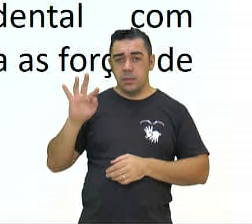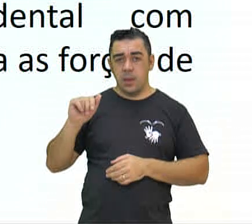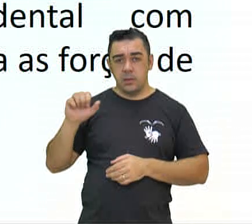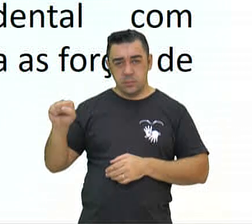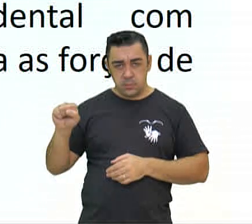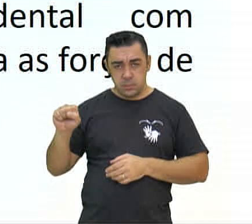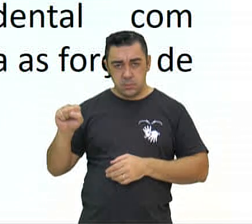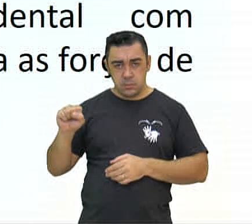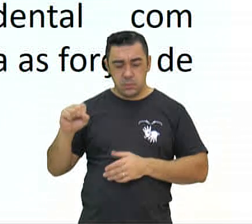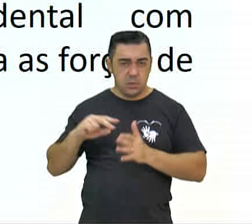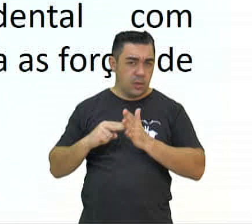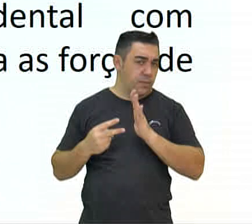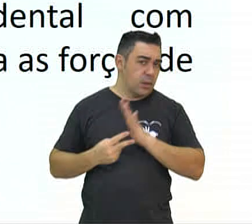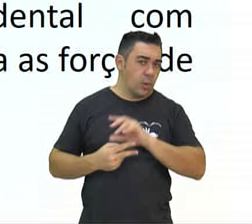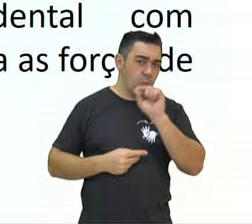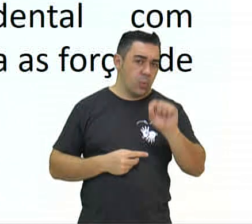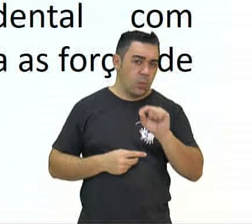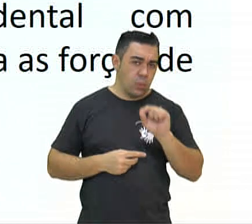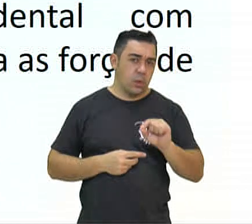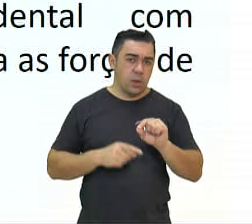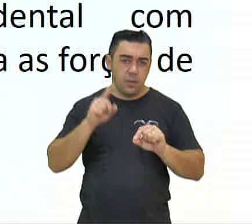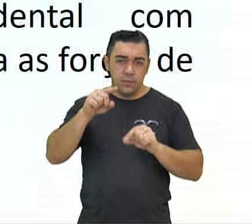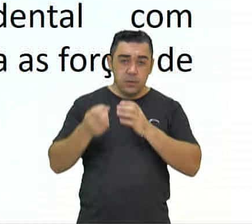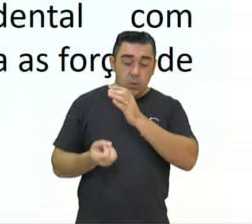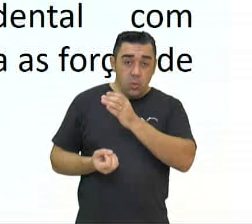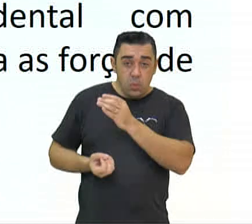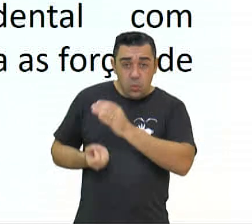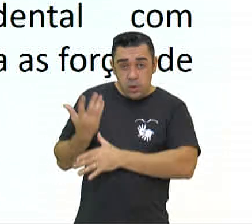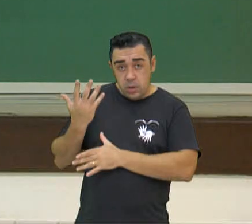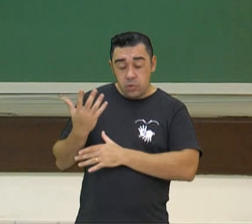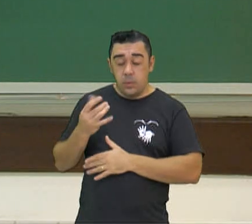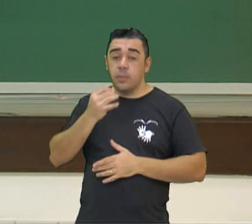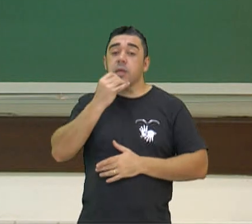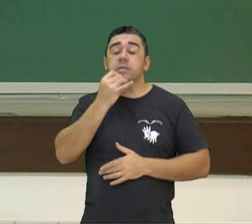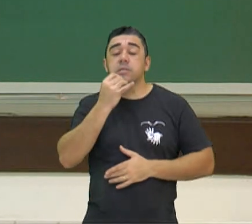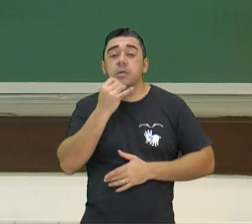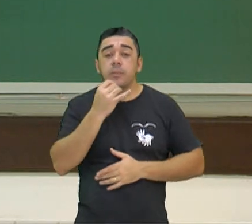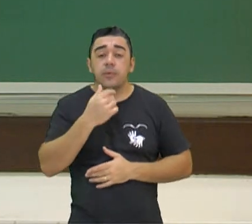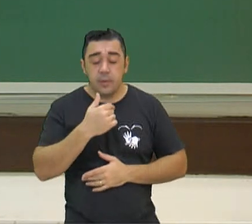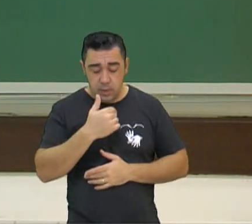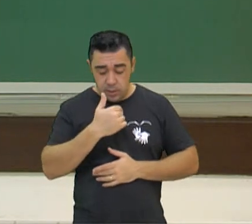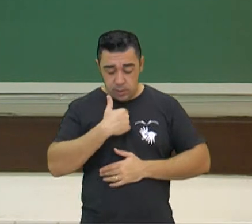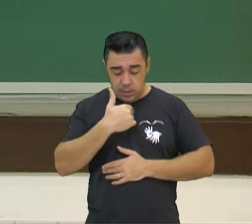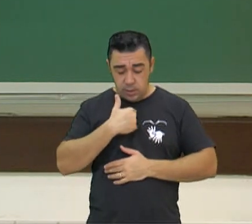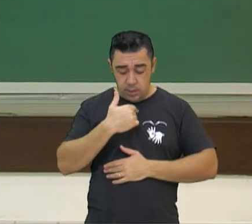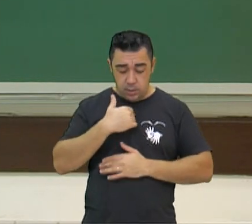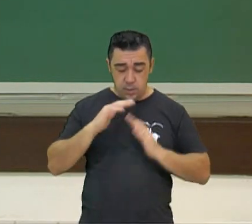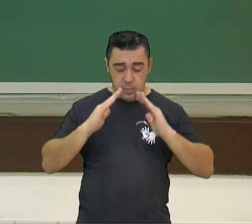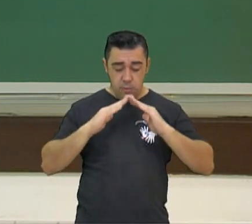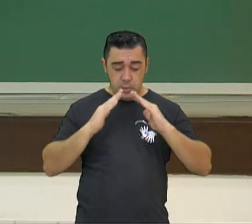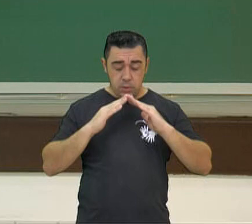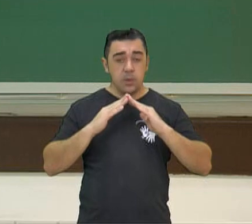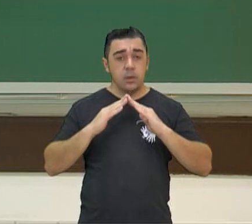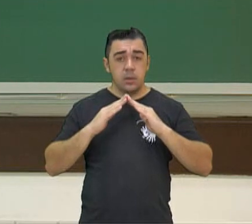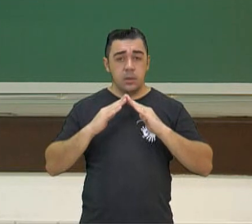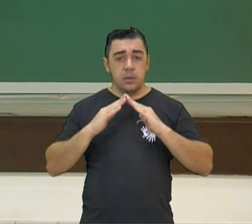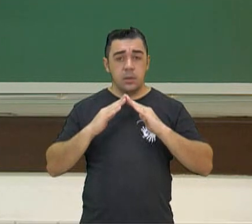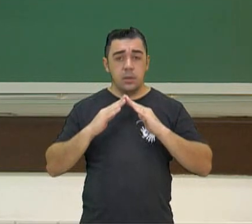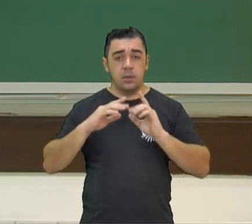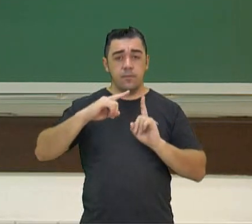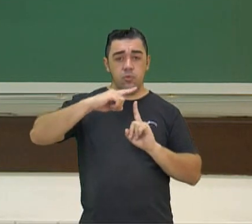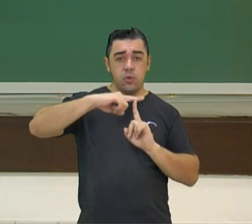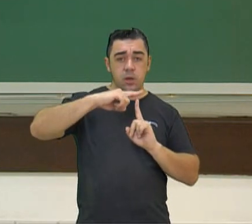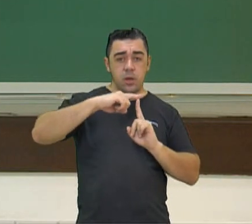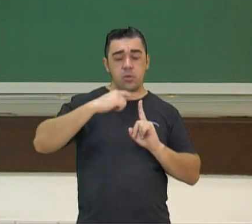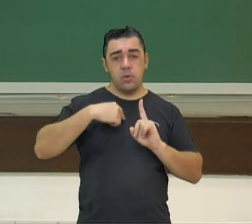Gentílico é a palavra que determina a tua origem. Exemplo, eu sou de Toledo, sou toledense, sou paranaense,